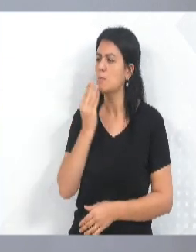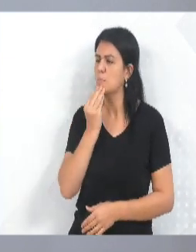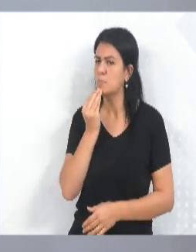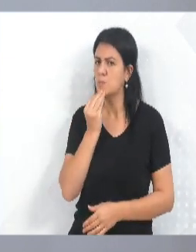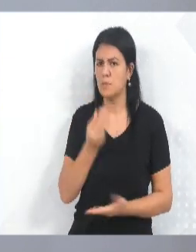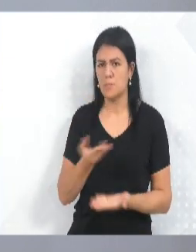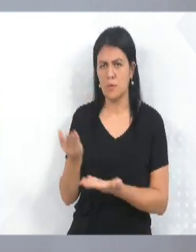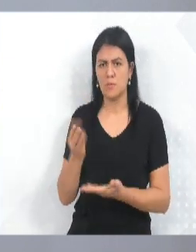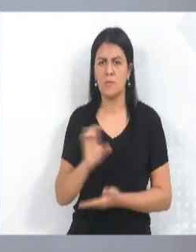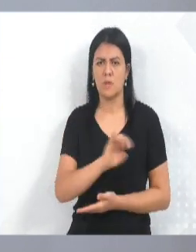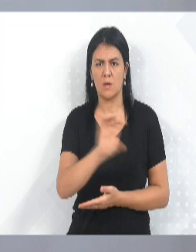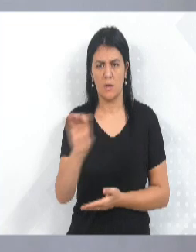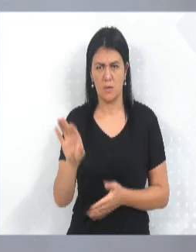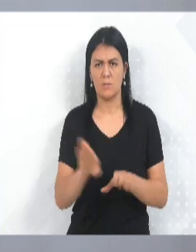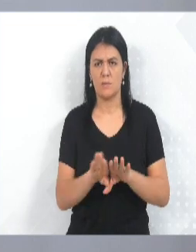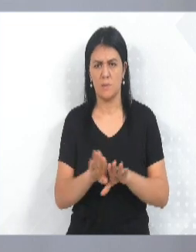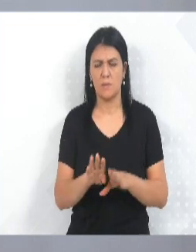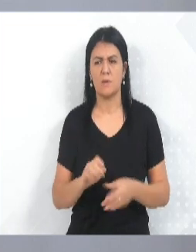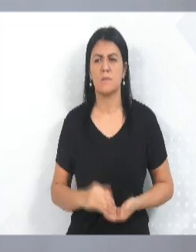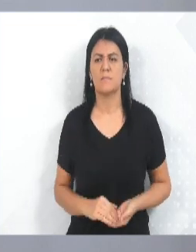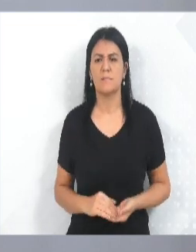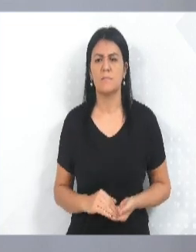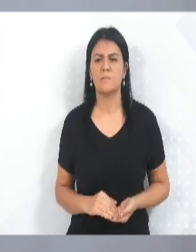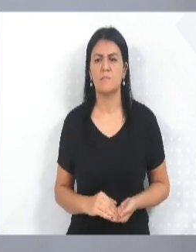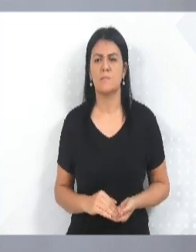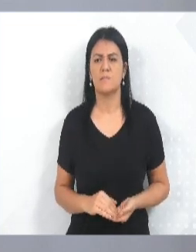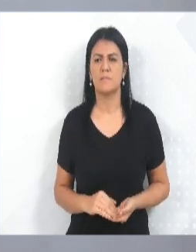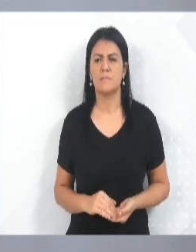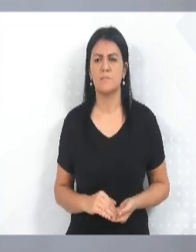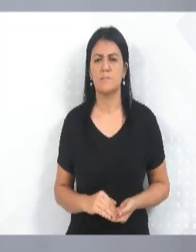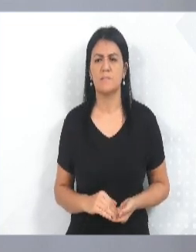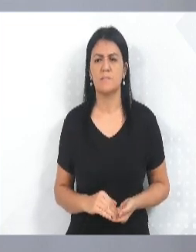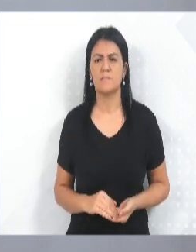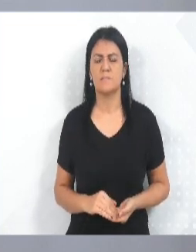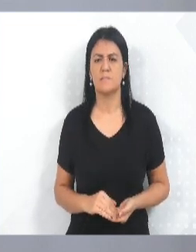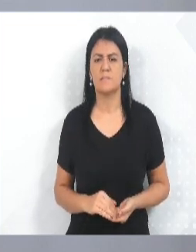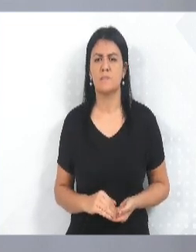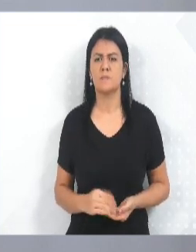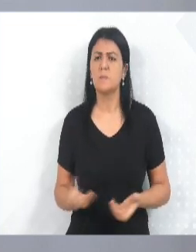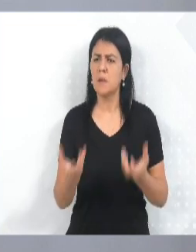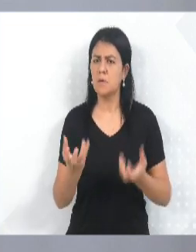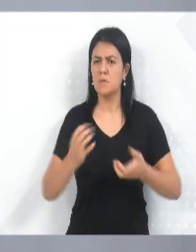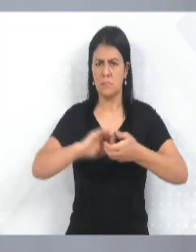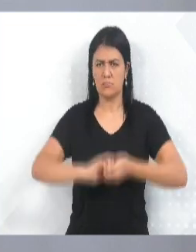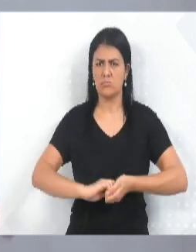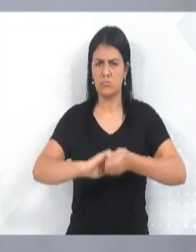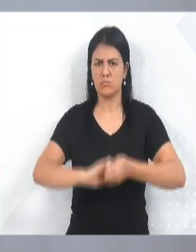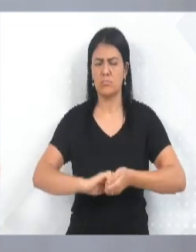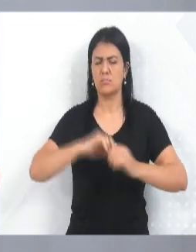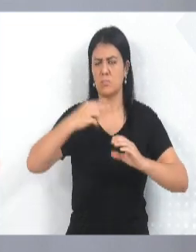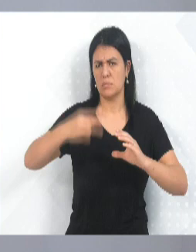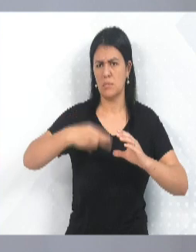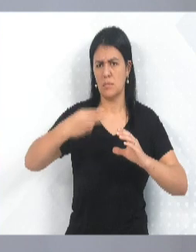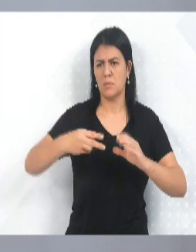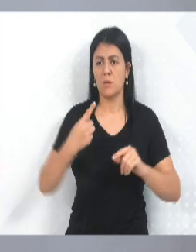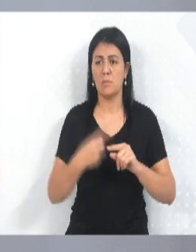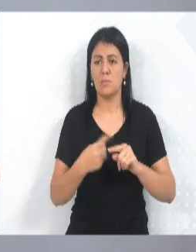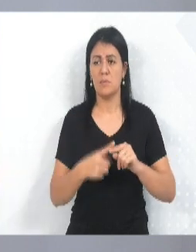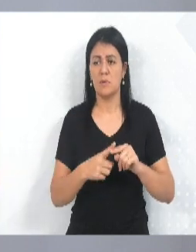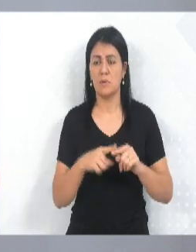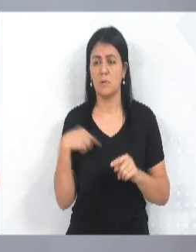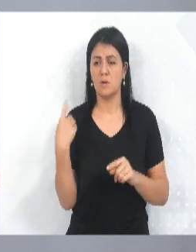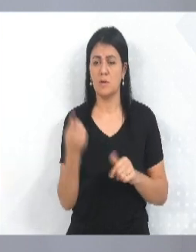demais vereadores eh eu queria cumprimentar essa casa nós somos o a